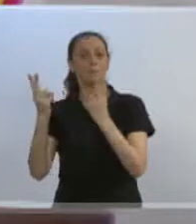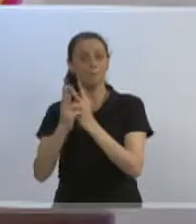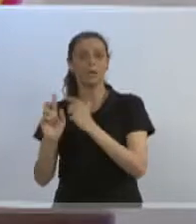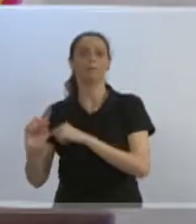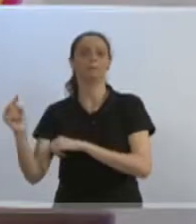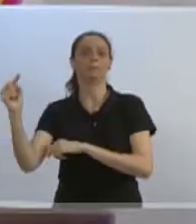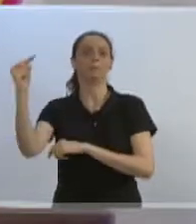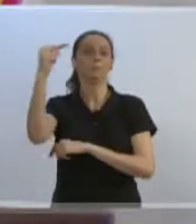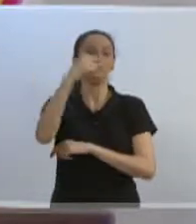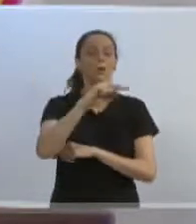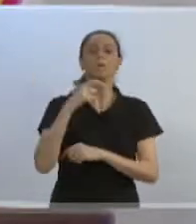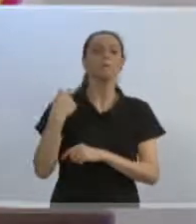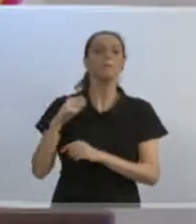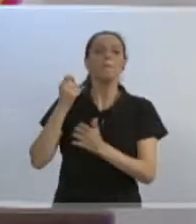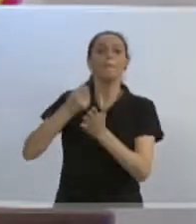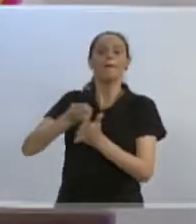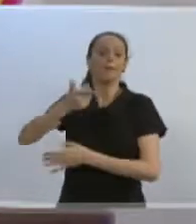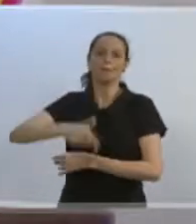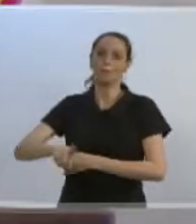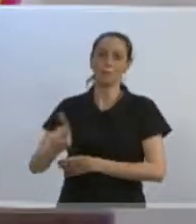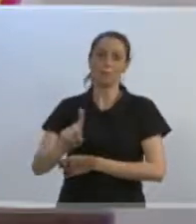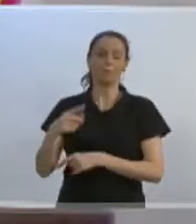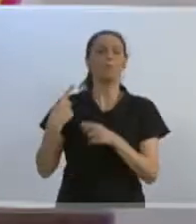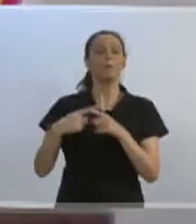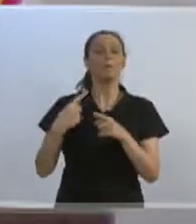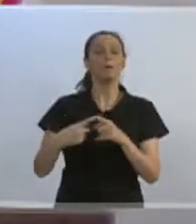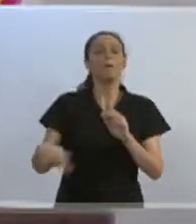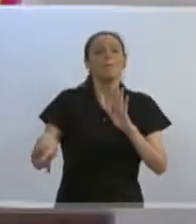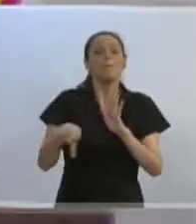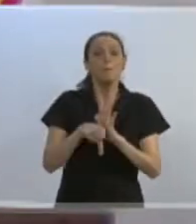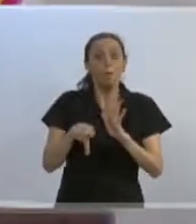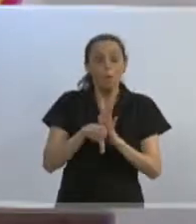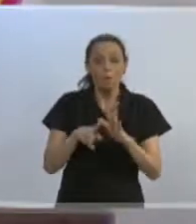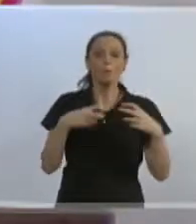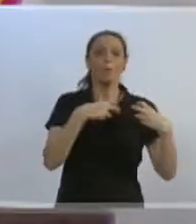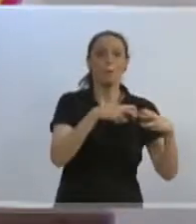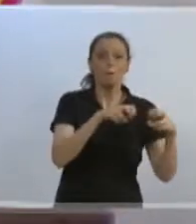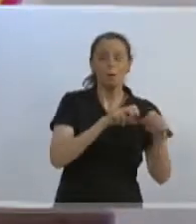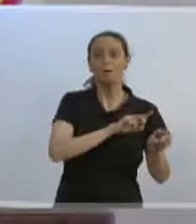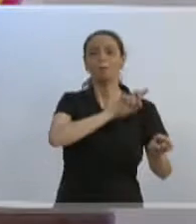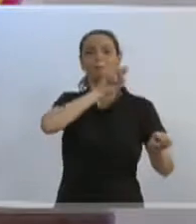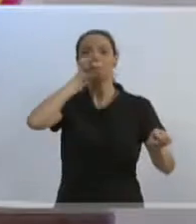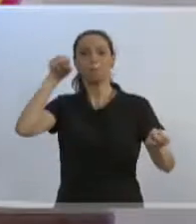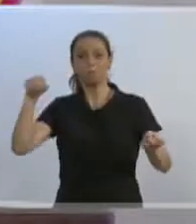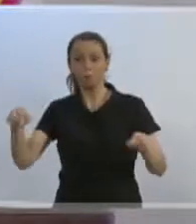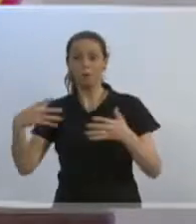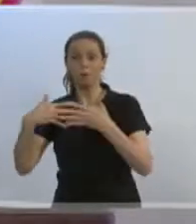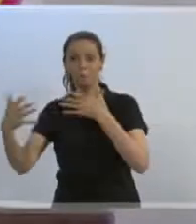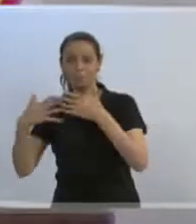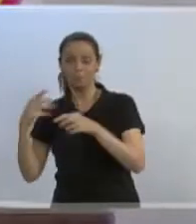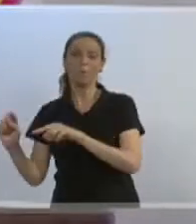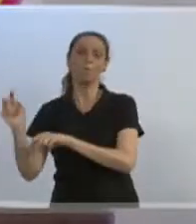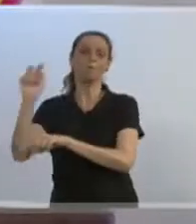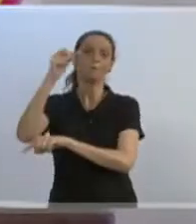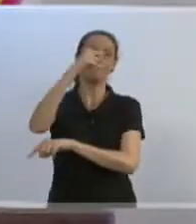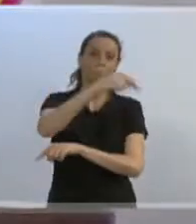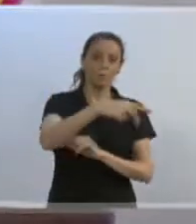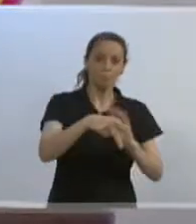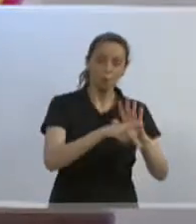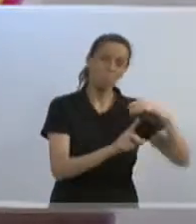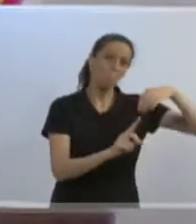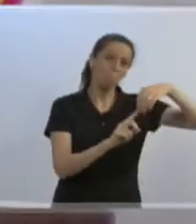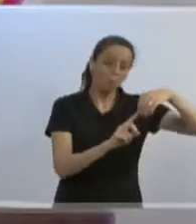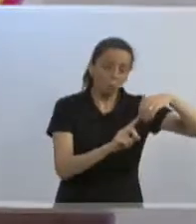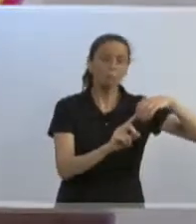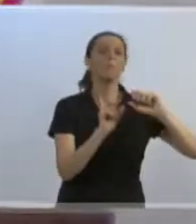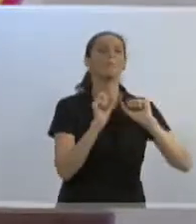sem ter que pagar a mais por isso. Afinal, as linhas de ônibus seriam as mesmas. Se o usuário tivesse ido até o terminal Proeb com a linha 902 e de lá